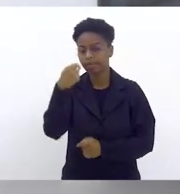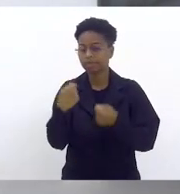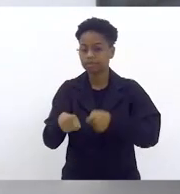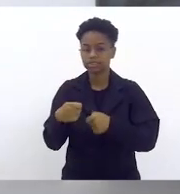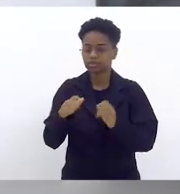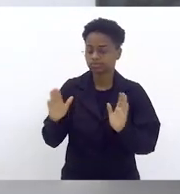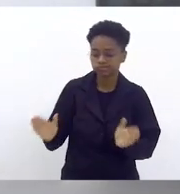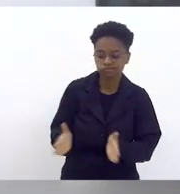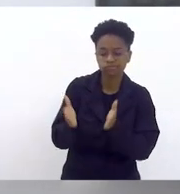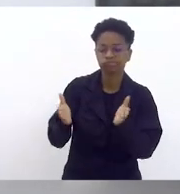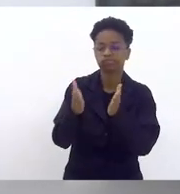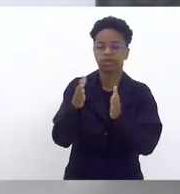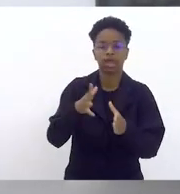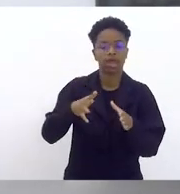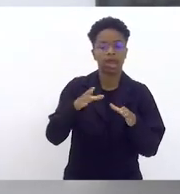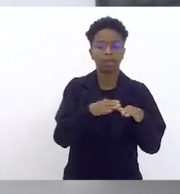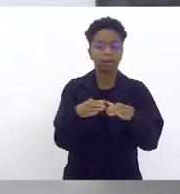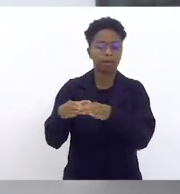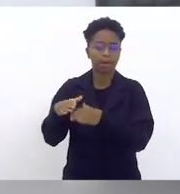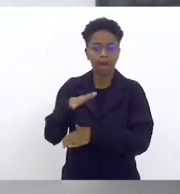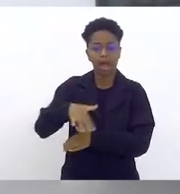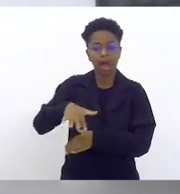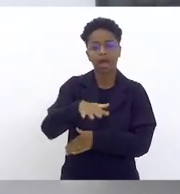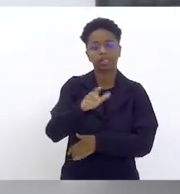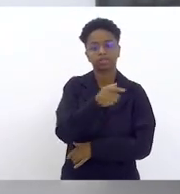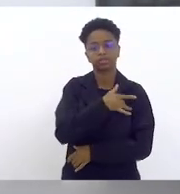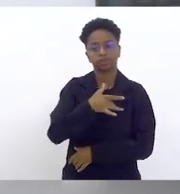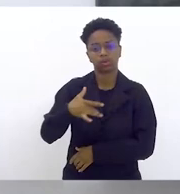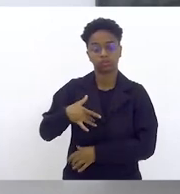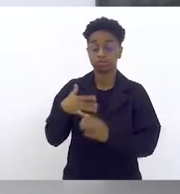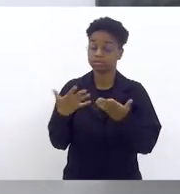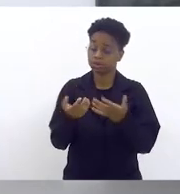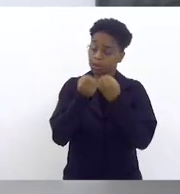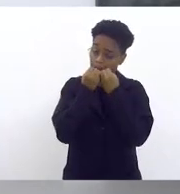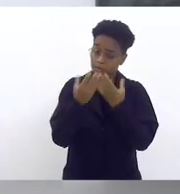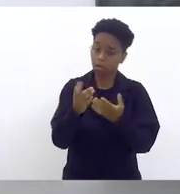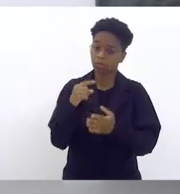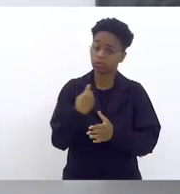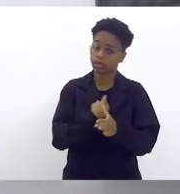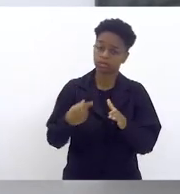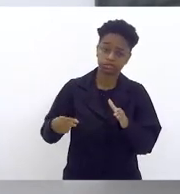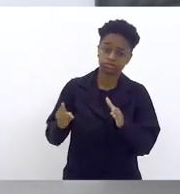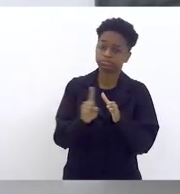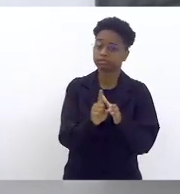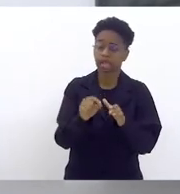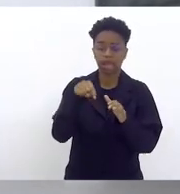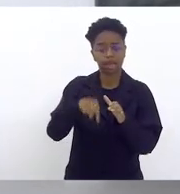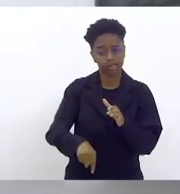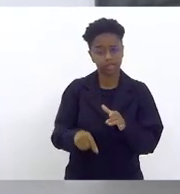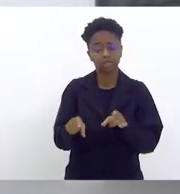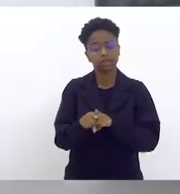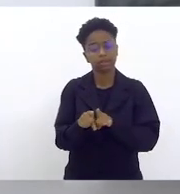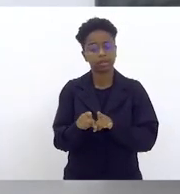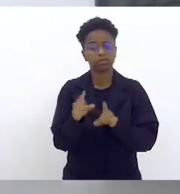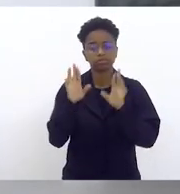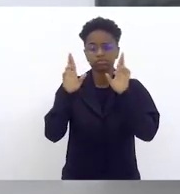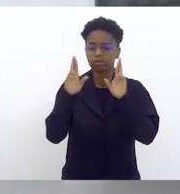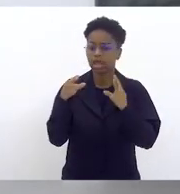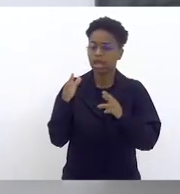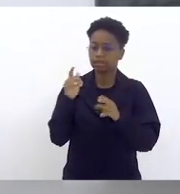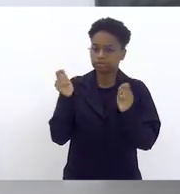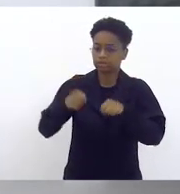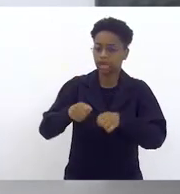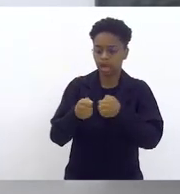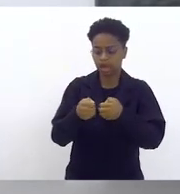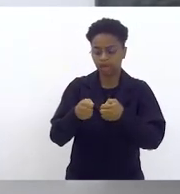fomentar o complexo econômico industrial da Saúde então que bom que estamos todos aqui e a gente pega que essa audiência possa contribuir para